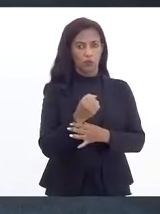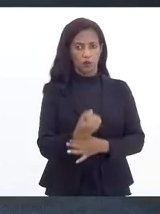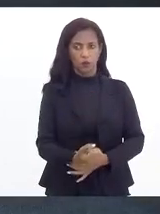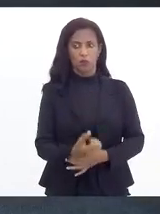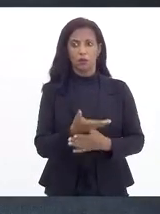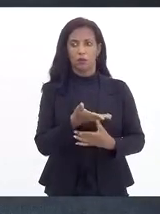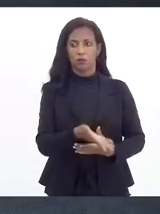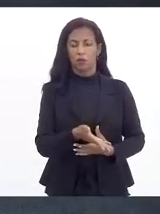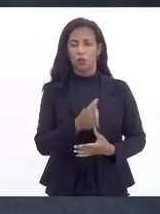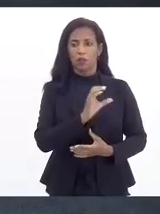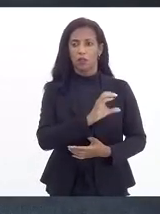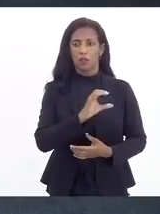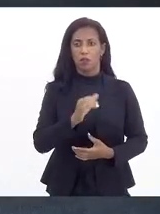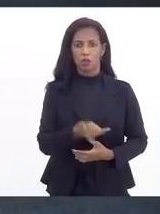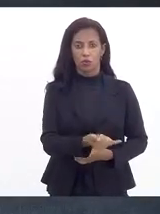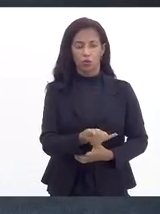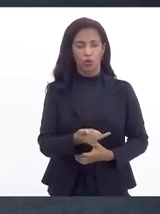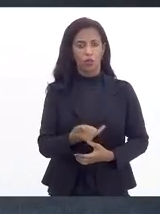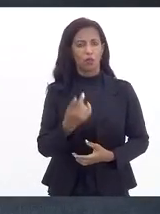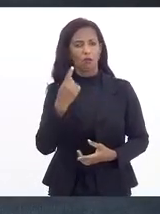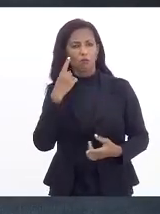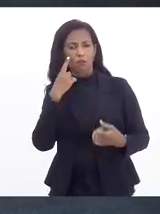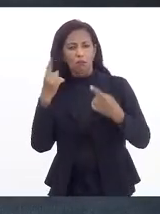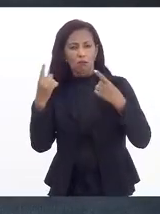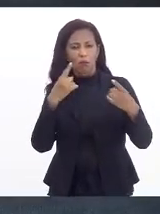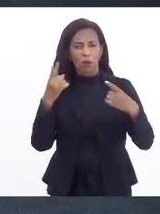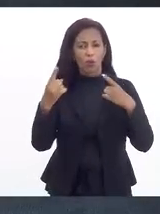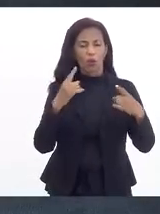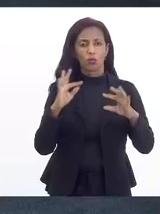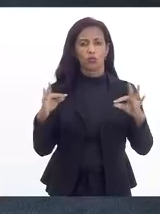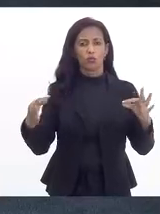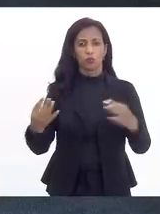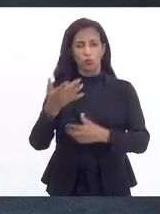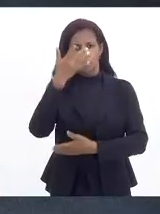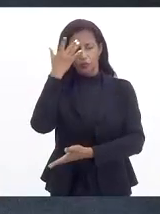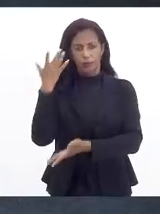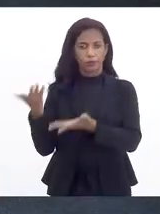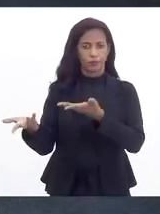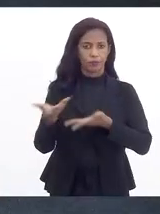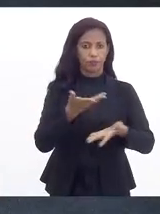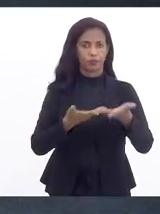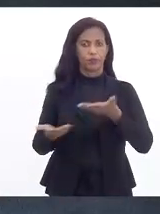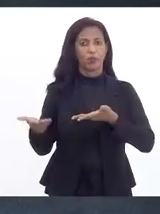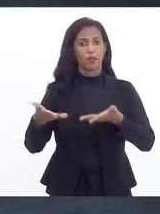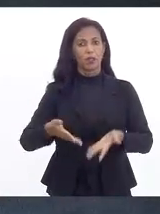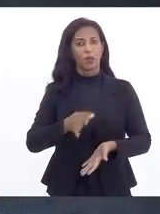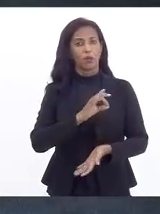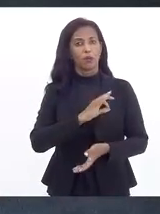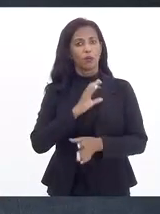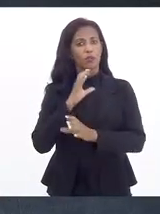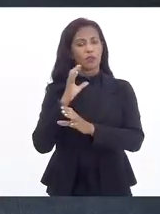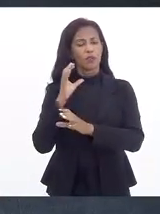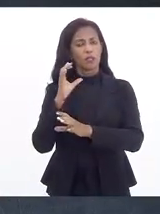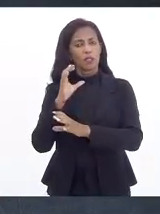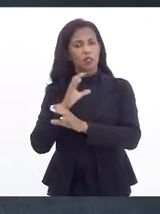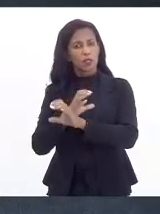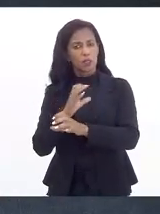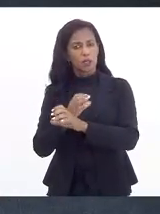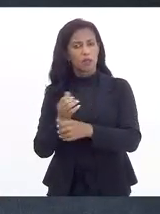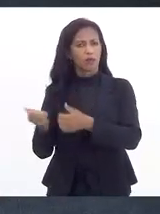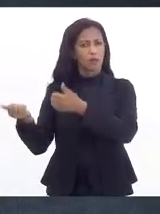Pública, a CCJ, ouvindo todas as partes, trazendo aqui a Polícia Civil para apresentar